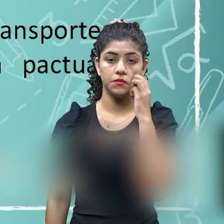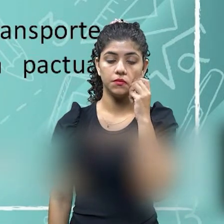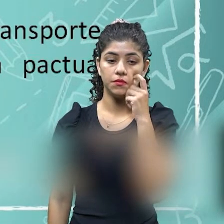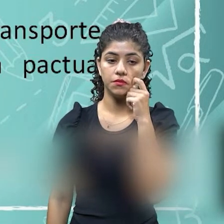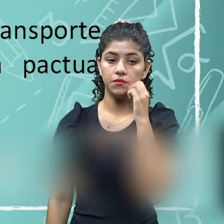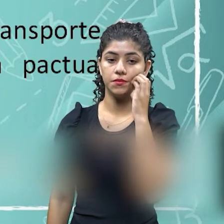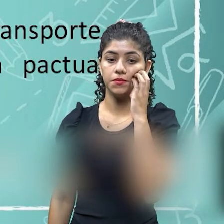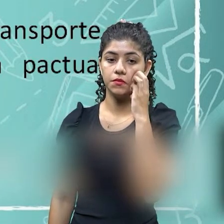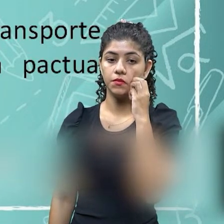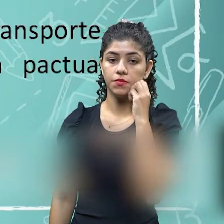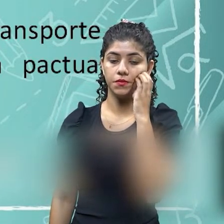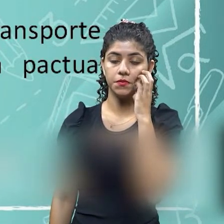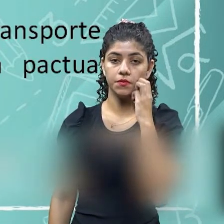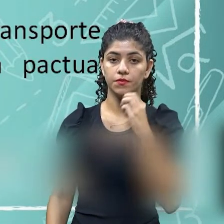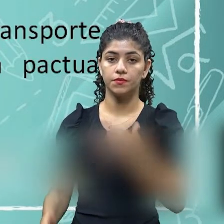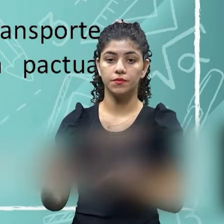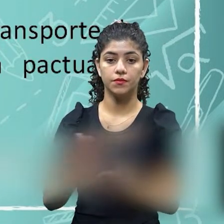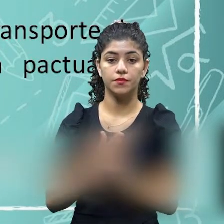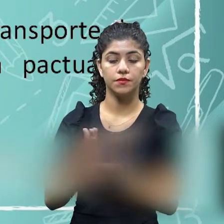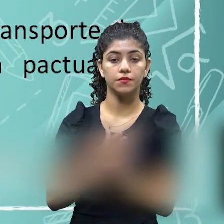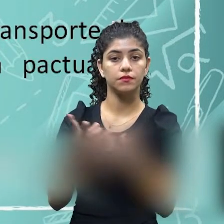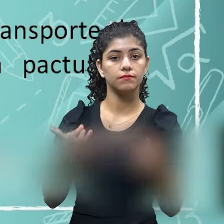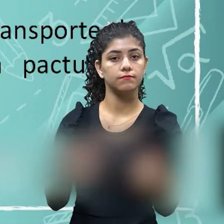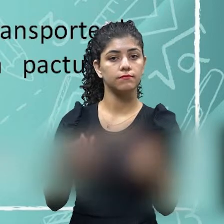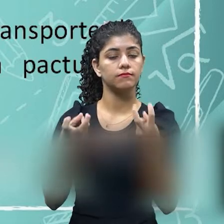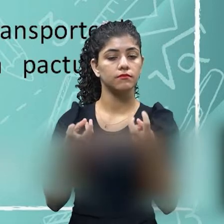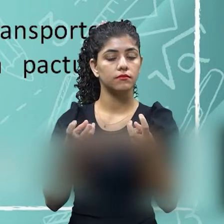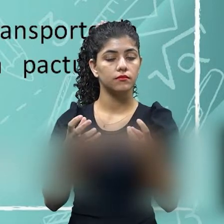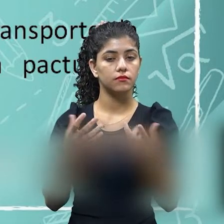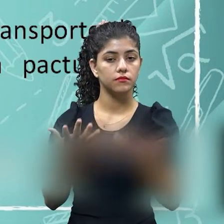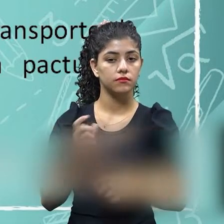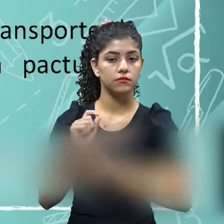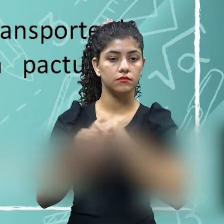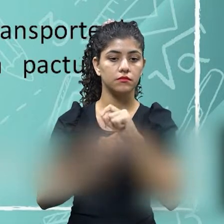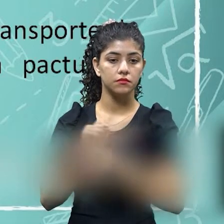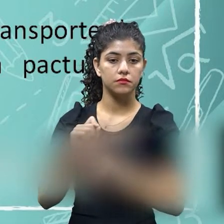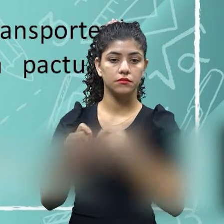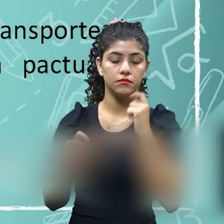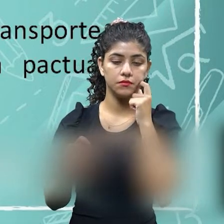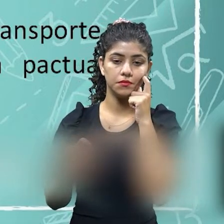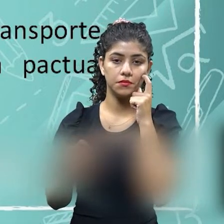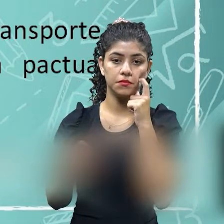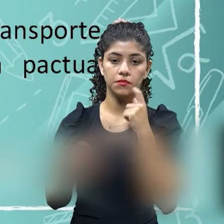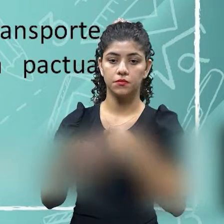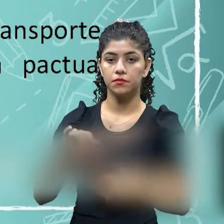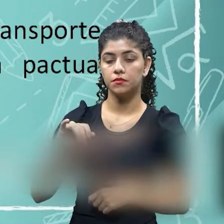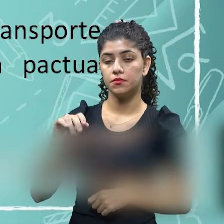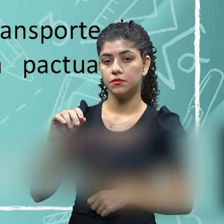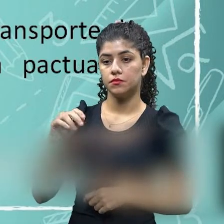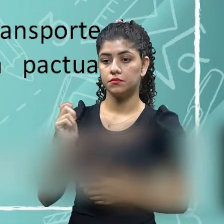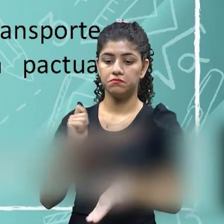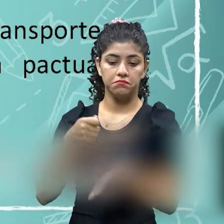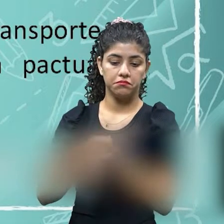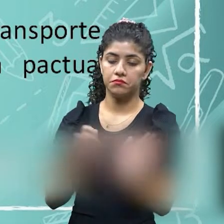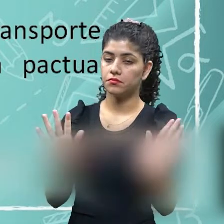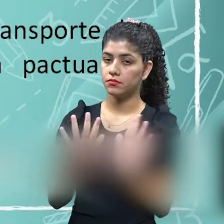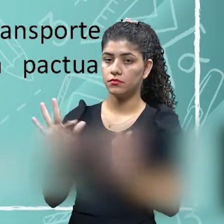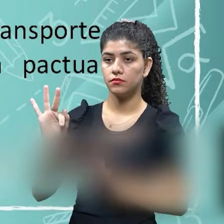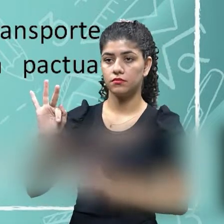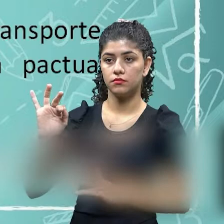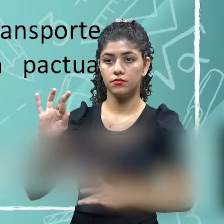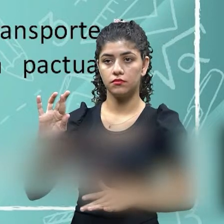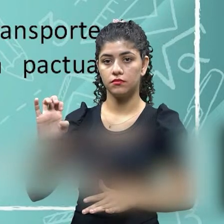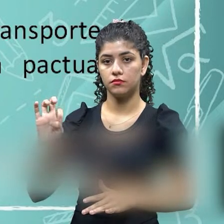navegação, alguns pontos devem ser observados, mesmo que o exportador não seja responsável pelo pagamento do frete, que caberá